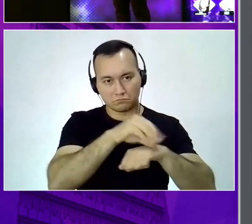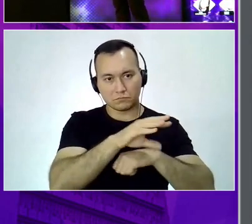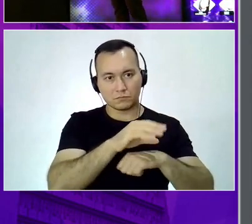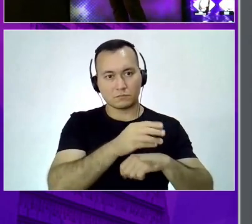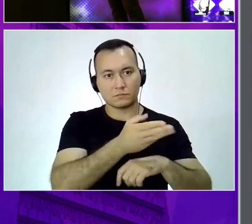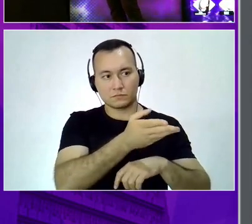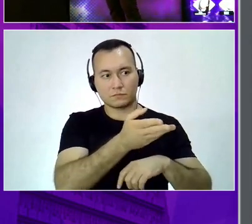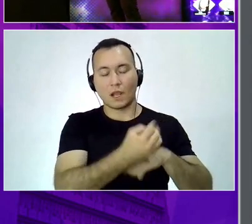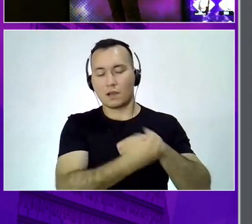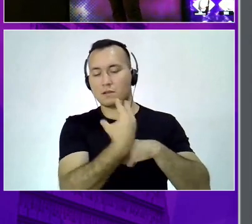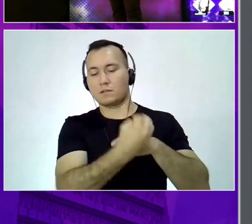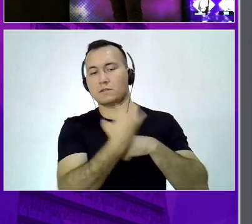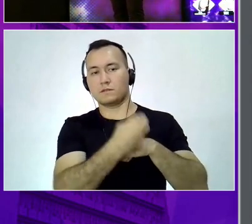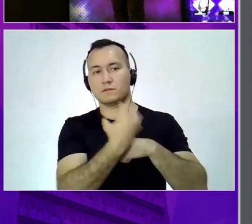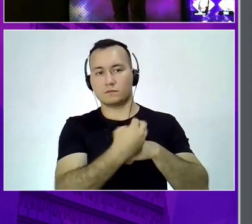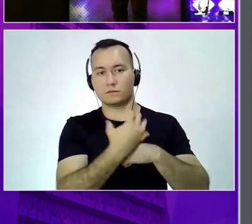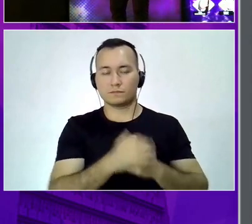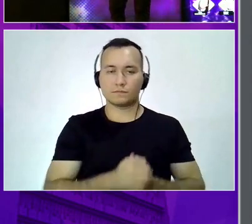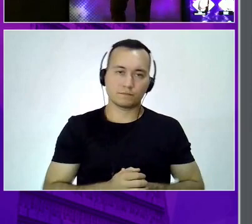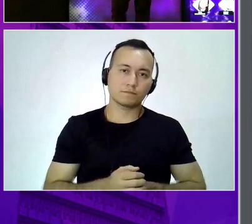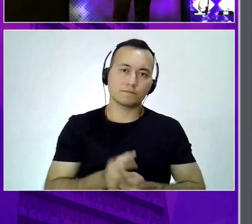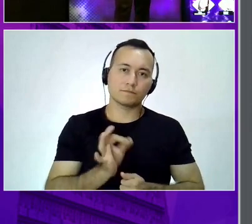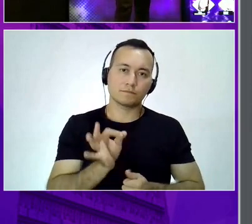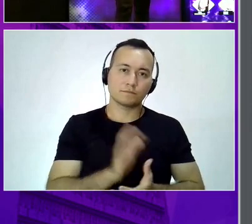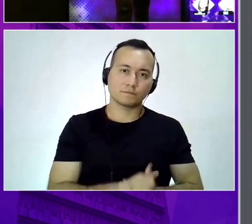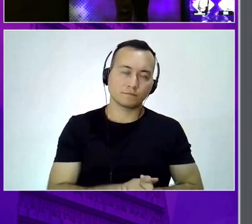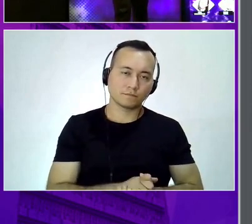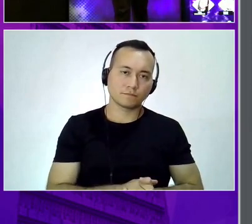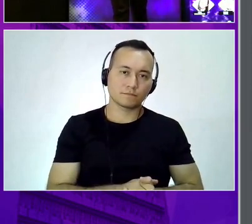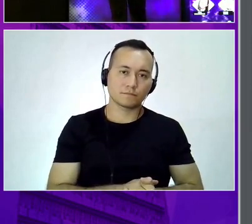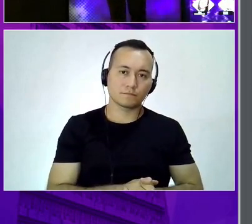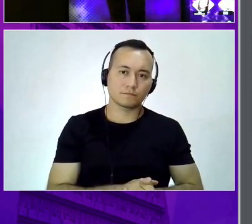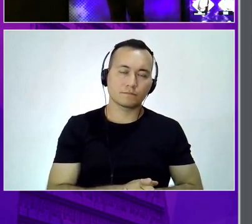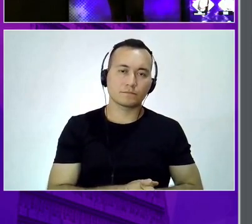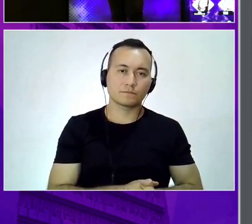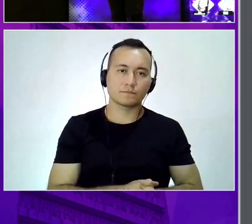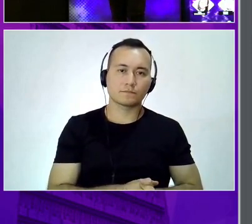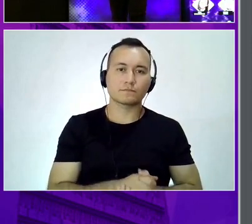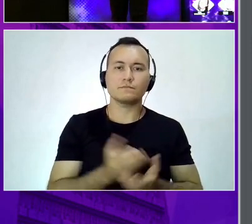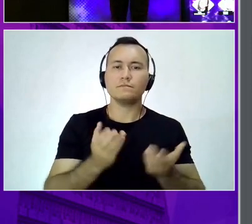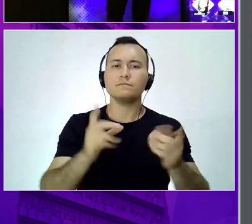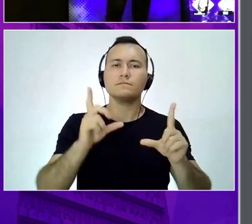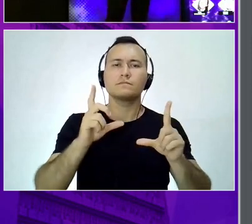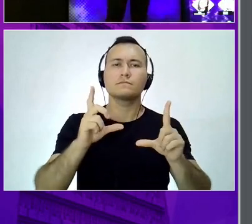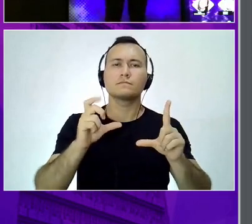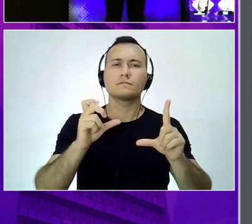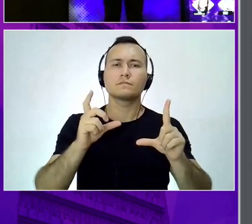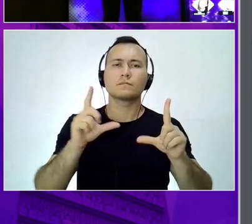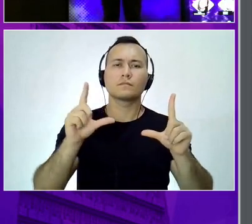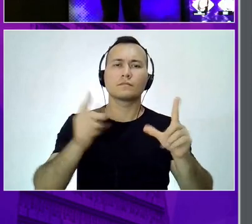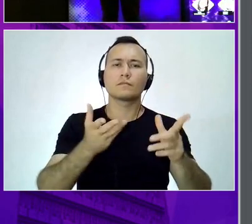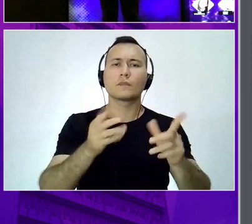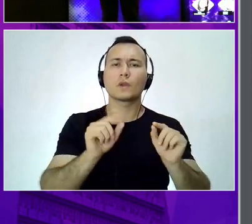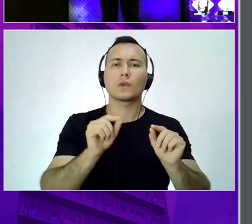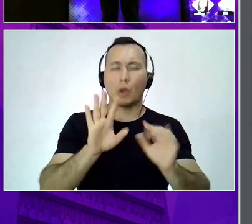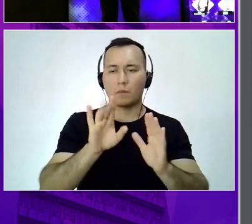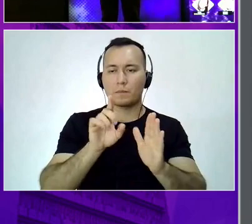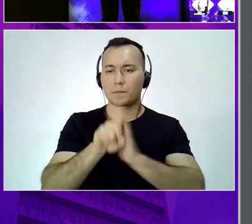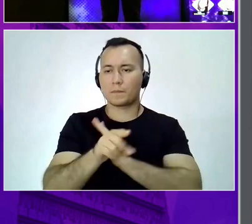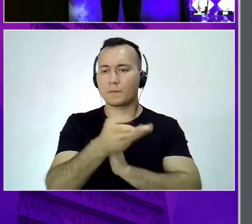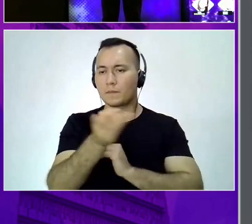videozinho. Mas o que eu queria mostrar aqui nessa tela? Quem é RH aqui? Levanta a mão para eu